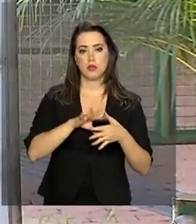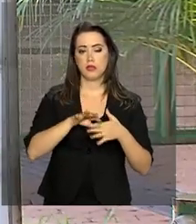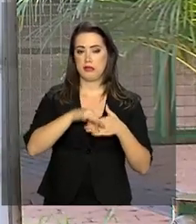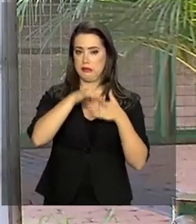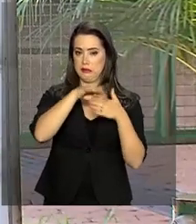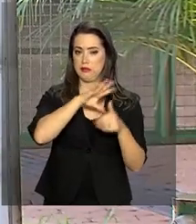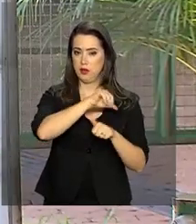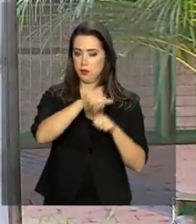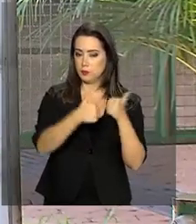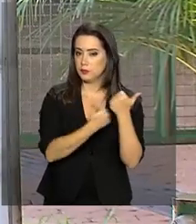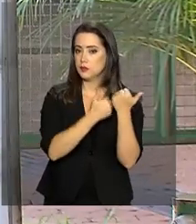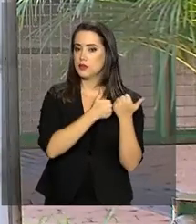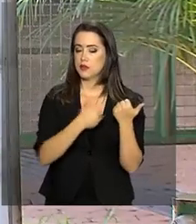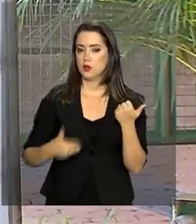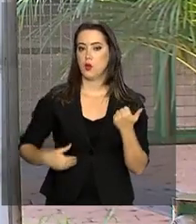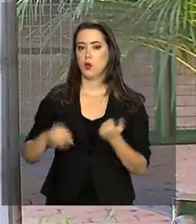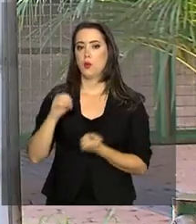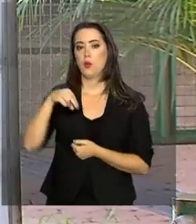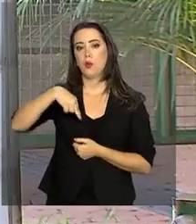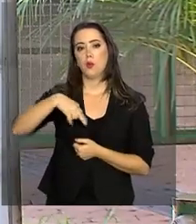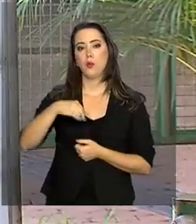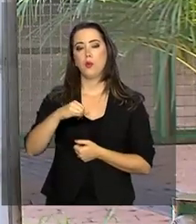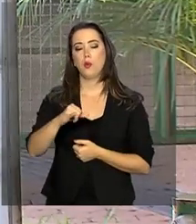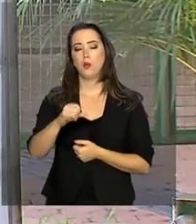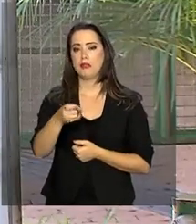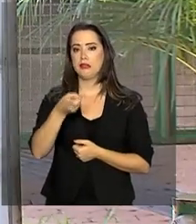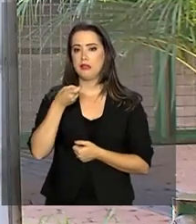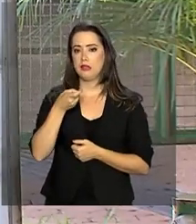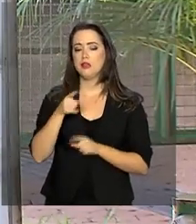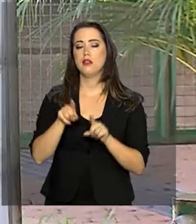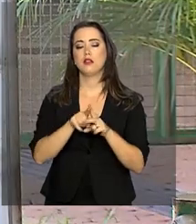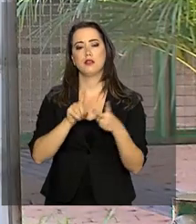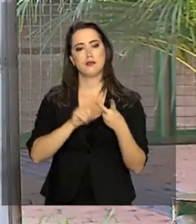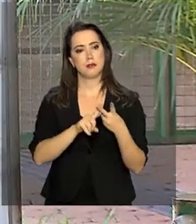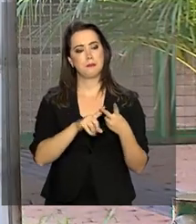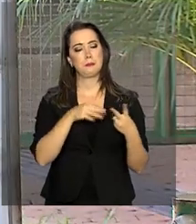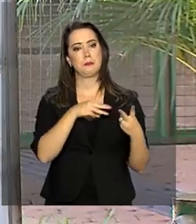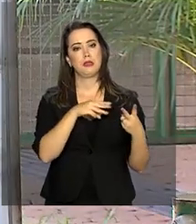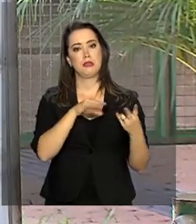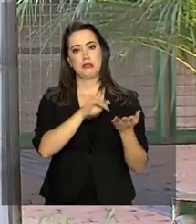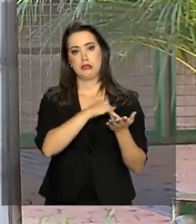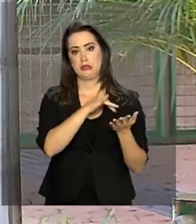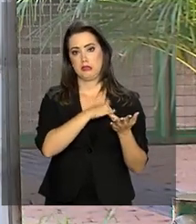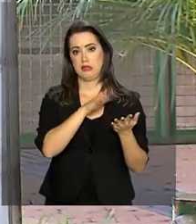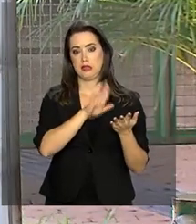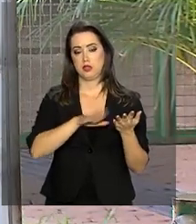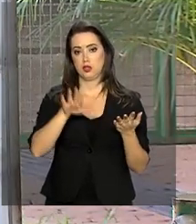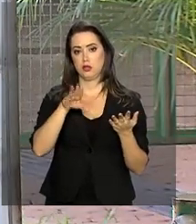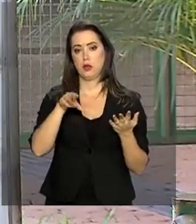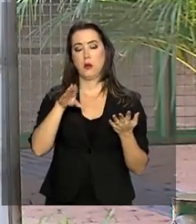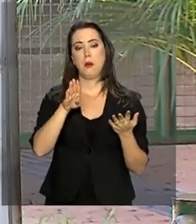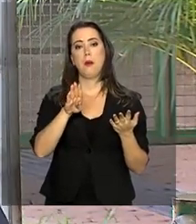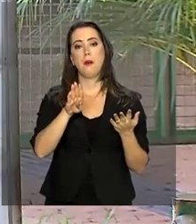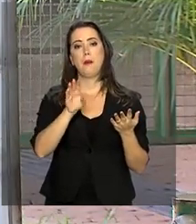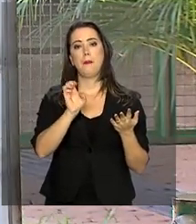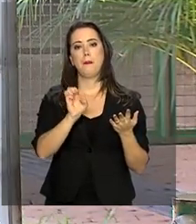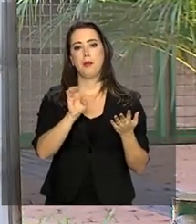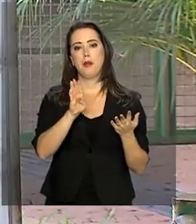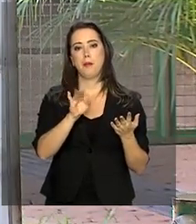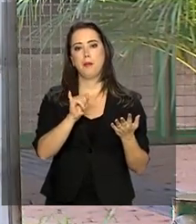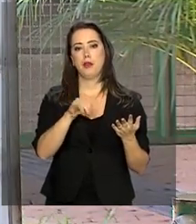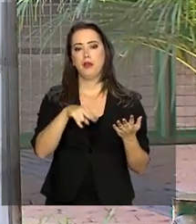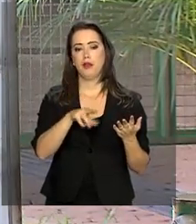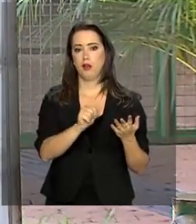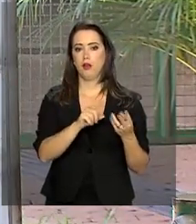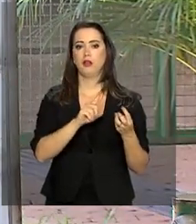o ministro Onyx Lorenzoni. Também da Secretaria-Geral da Presidência, Gustavo Bebiano, os futuros ministros